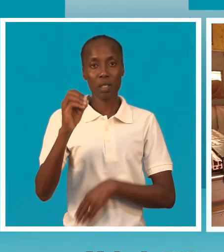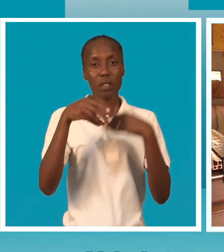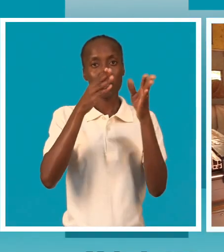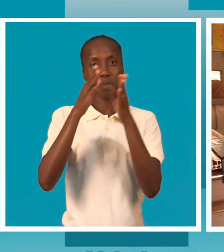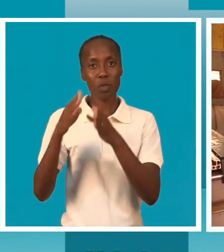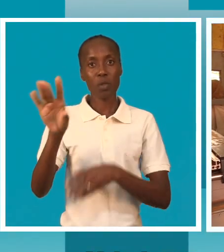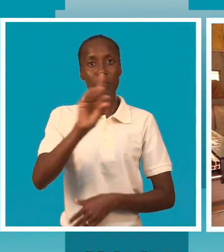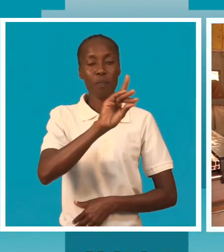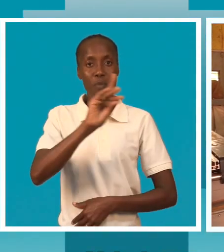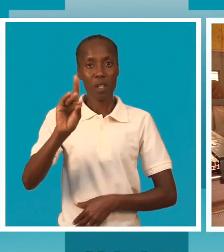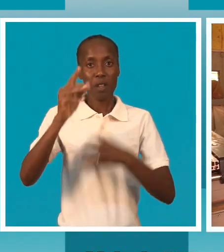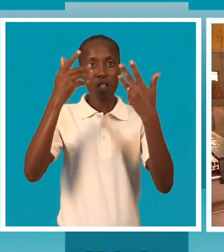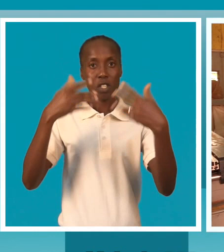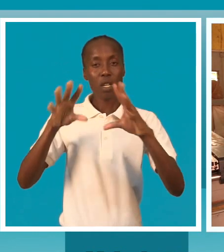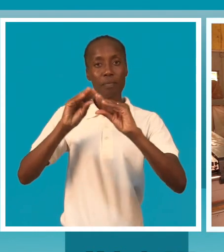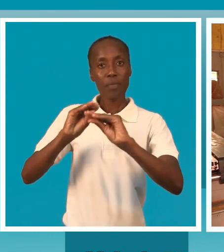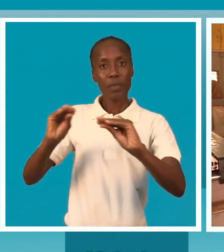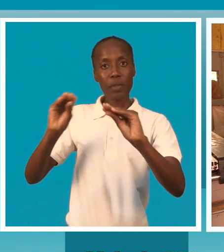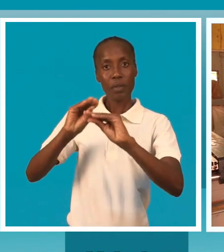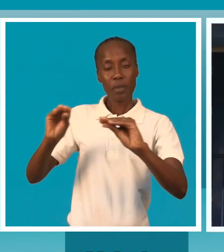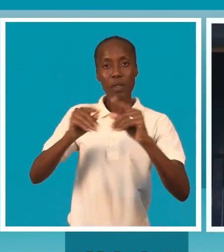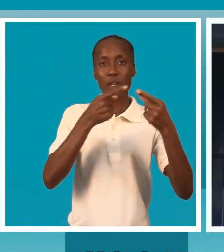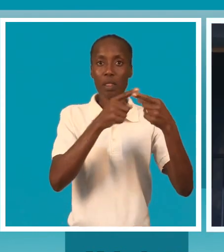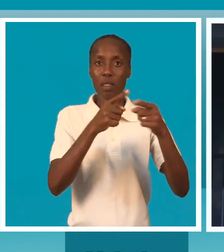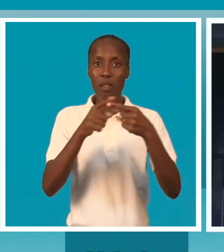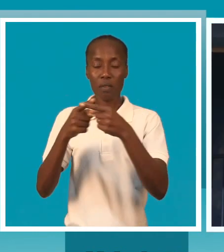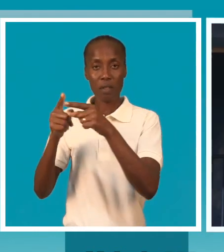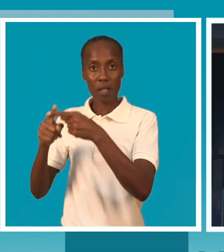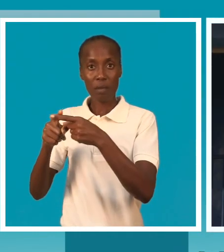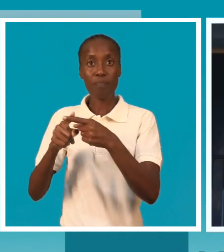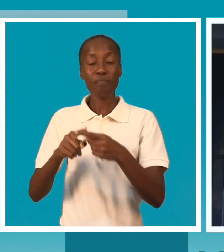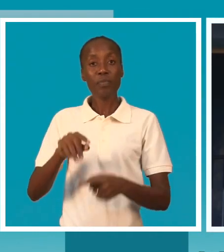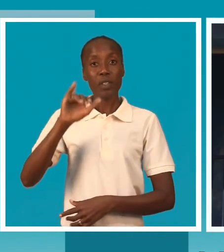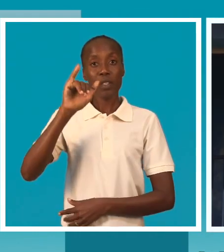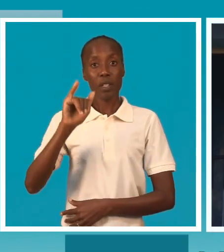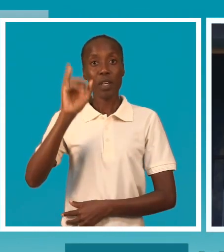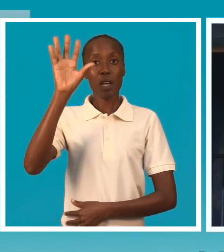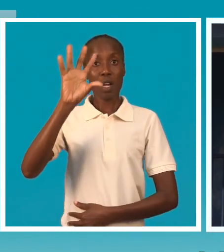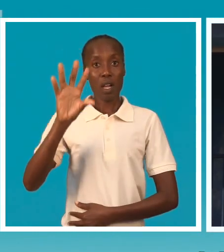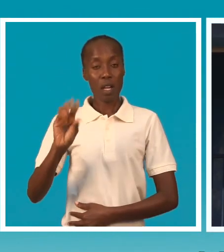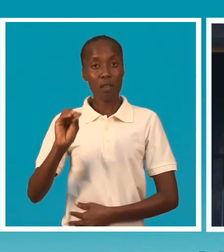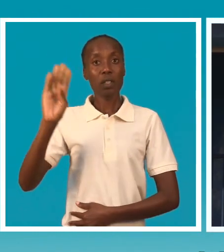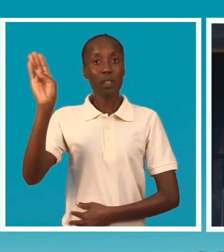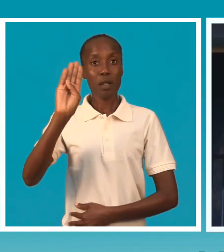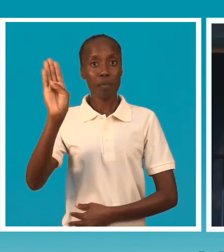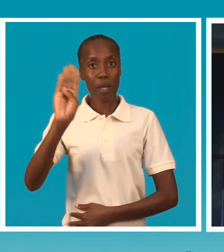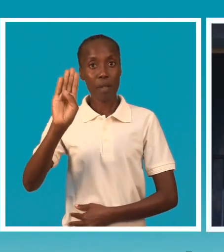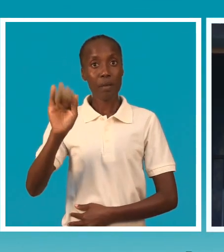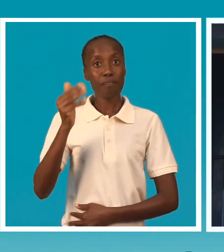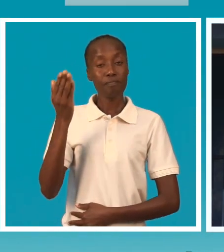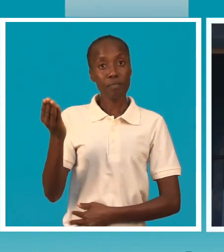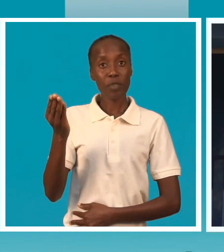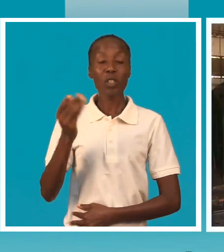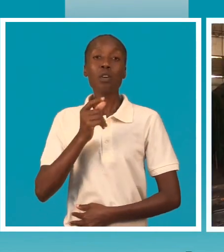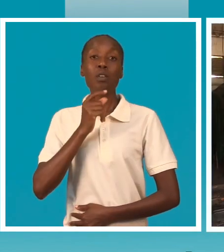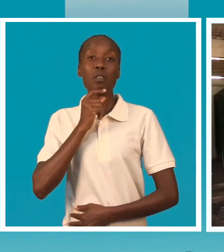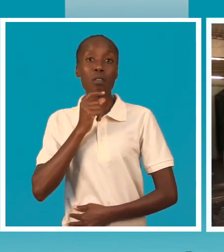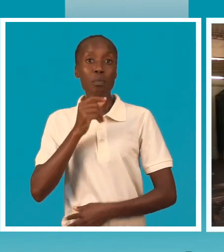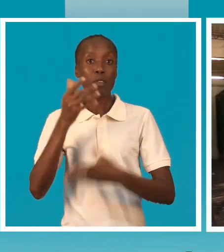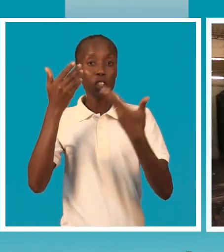pessoas com deficiência foram formadas em cursos personalizantes pela Young Africa Beira. Joaquim